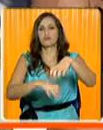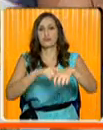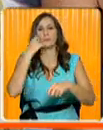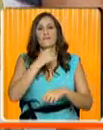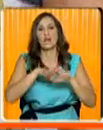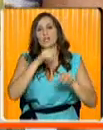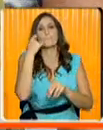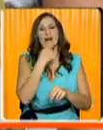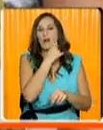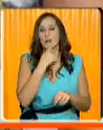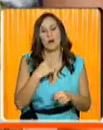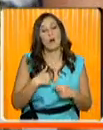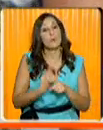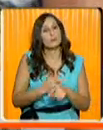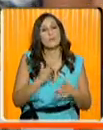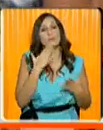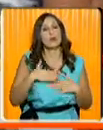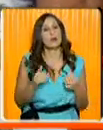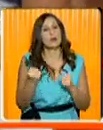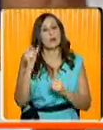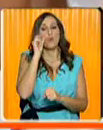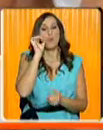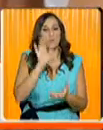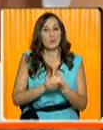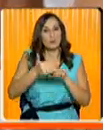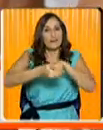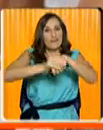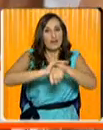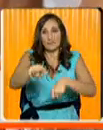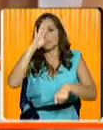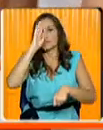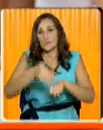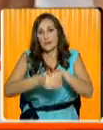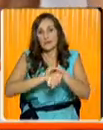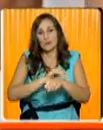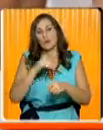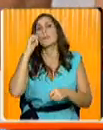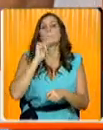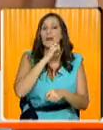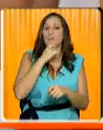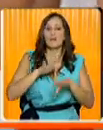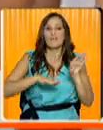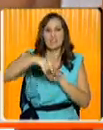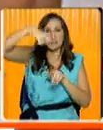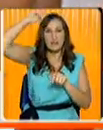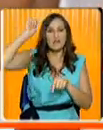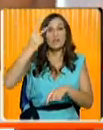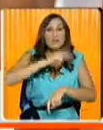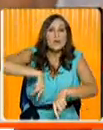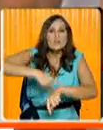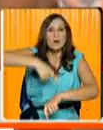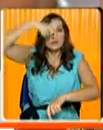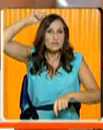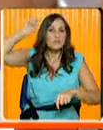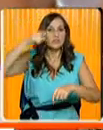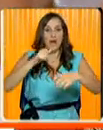fazerem a barba. É das coisas... ser uma máquina. O meu marido é careca, como vocês sabem. Portanto, além da barba, faz a careca. São quase duas horas